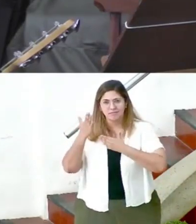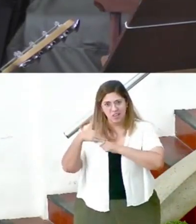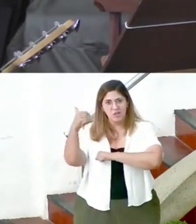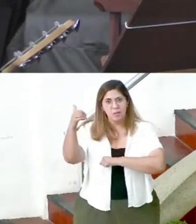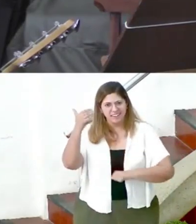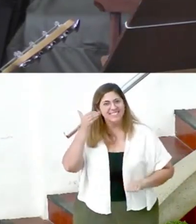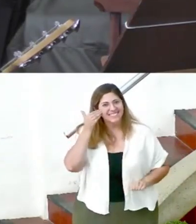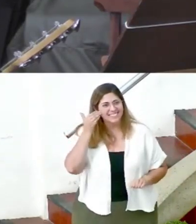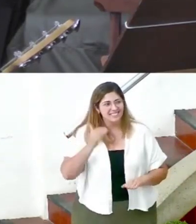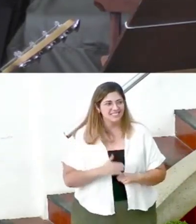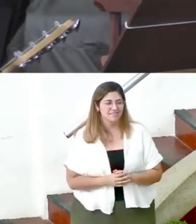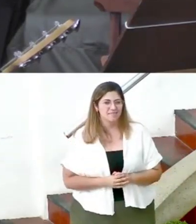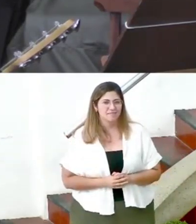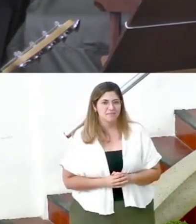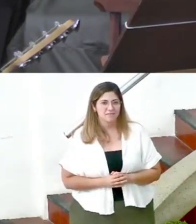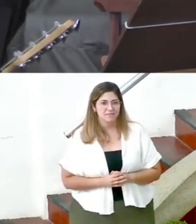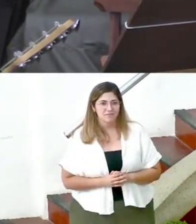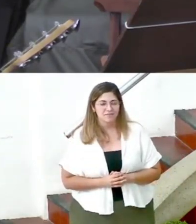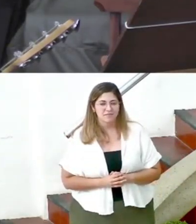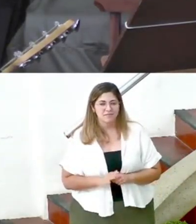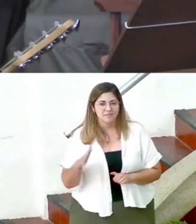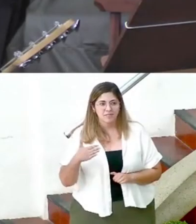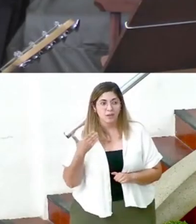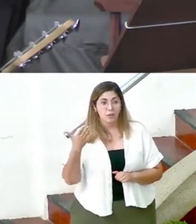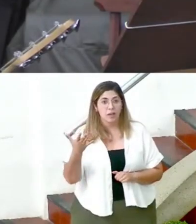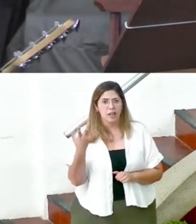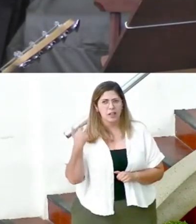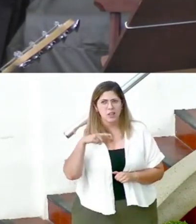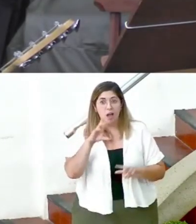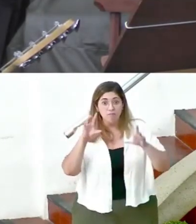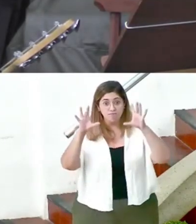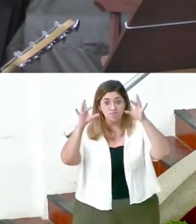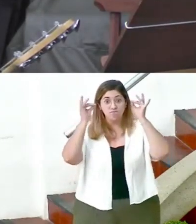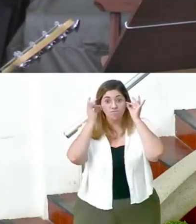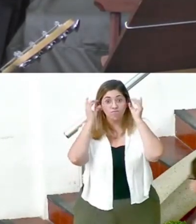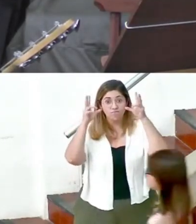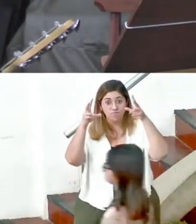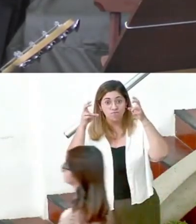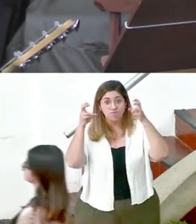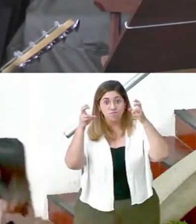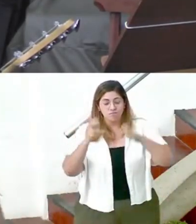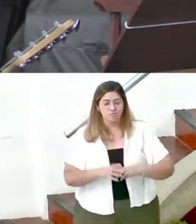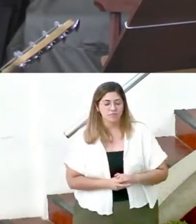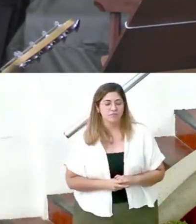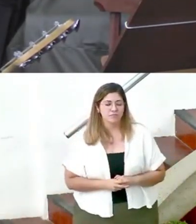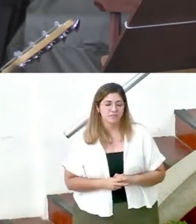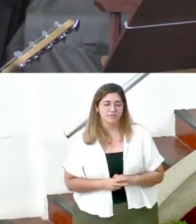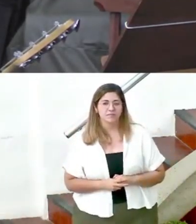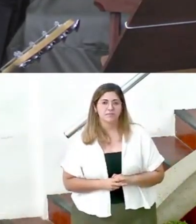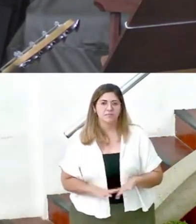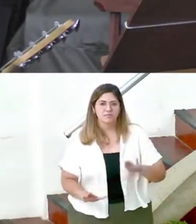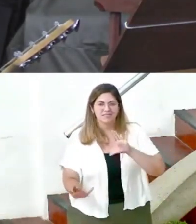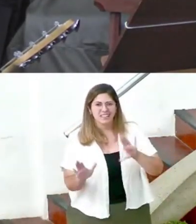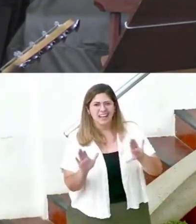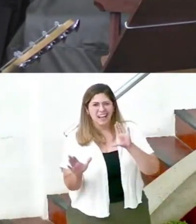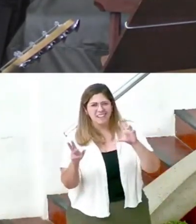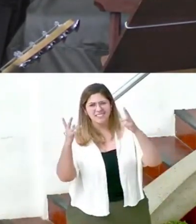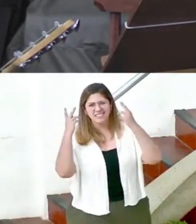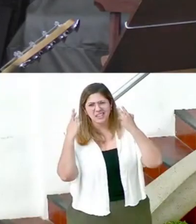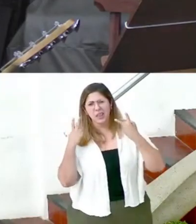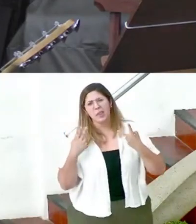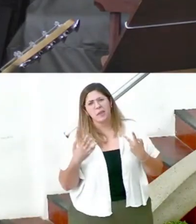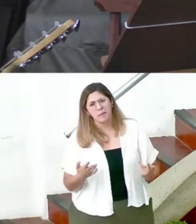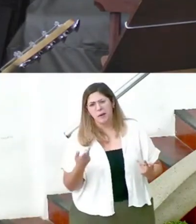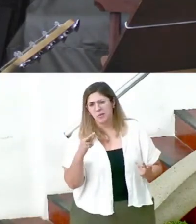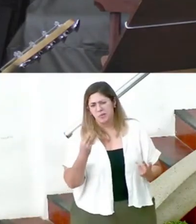Atenção, olho, repare, você vive. Nem sempre a gente faz isso, não é um exercício comum. Deixa eu ver aqui